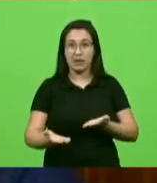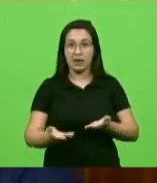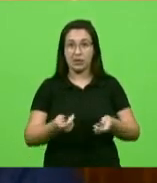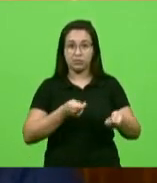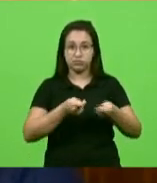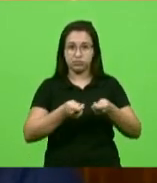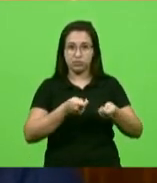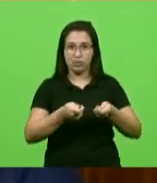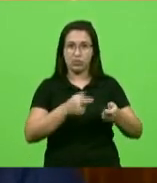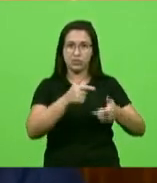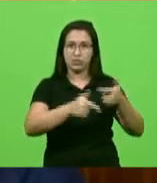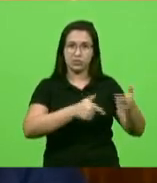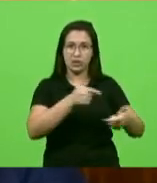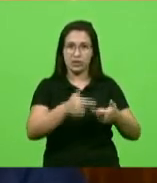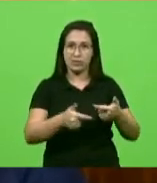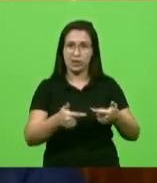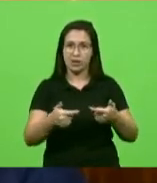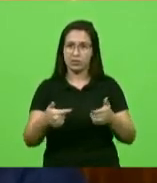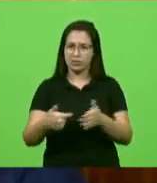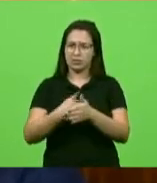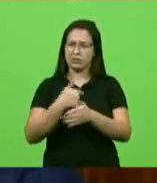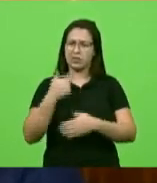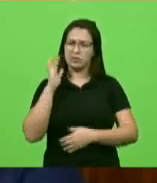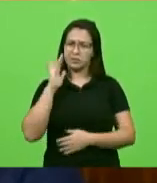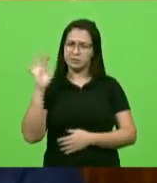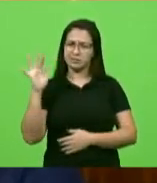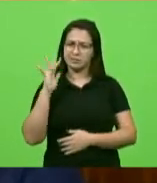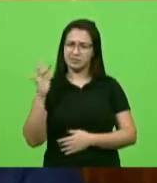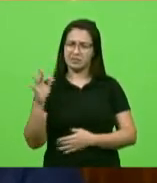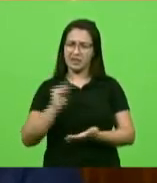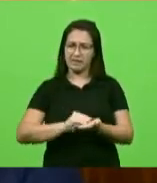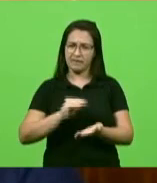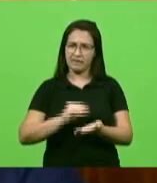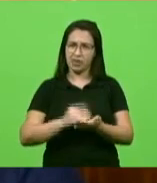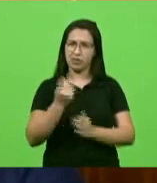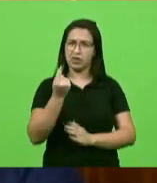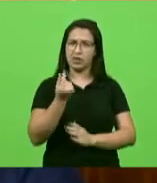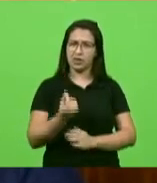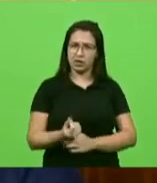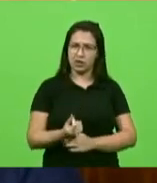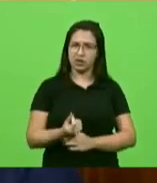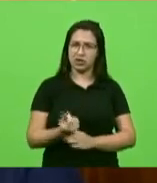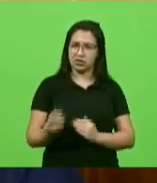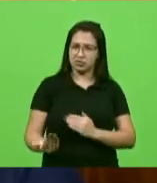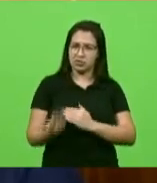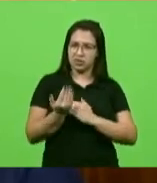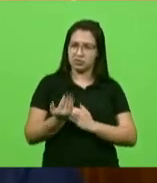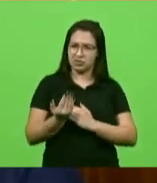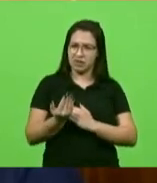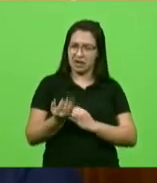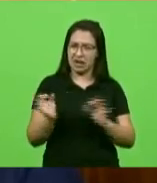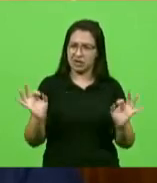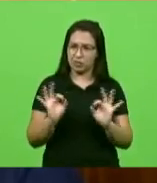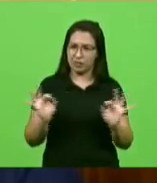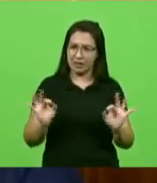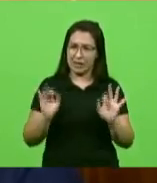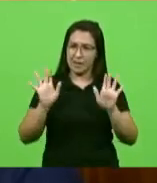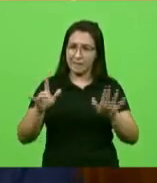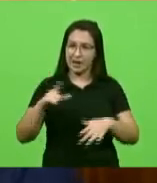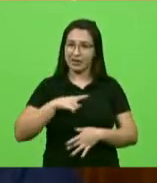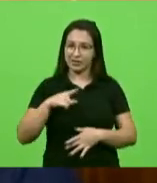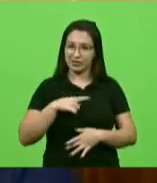perguntar. Não tem dinheiro para nos ajudar, mas teve milhões para jogar fora para